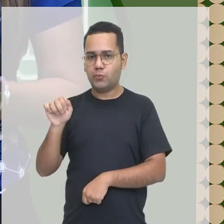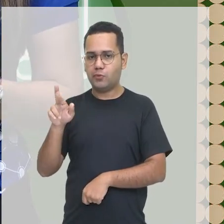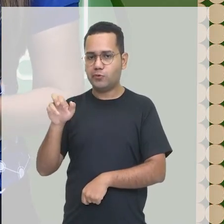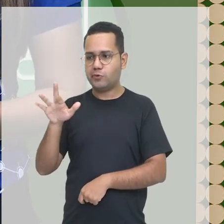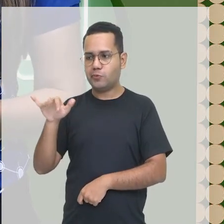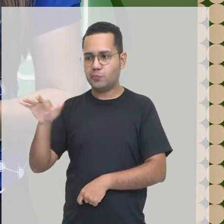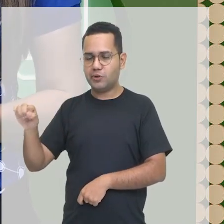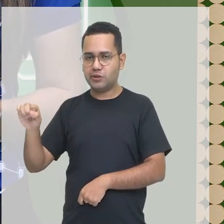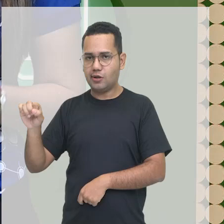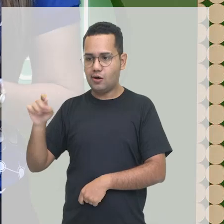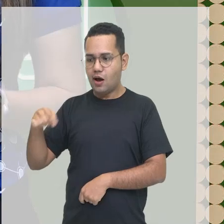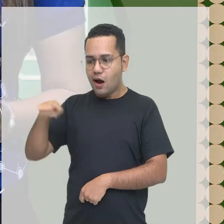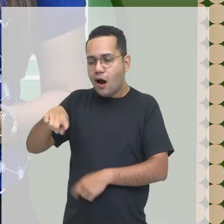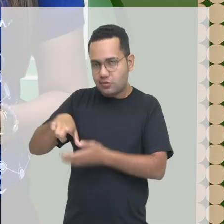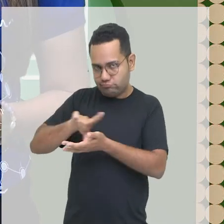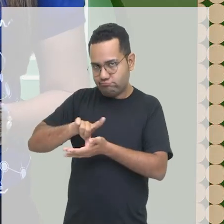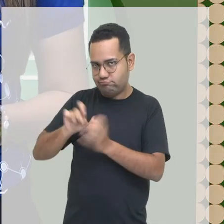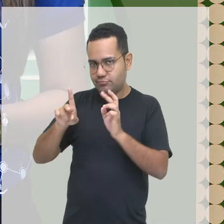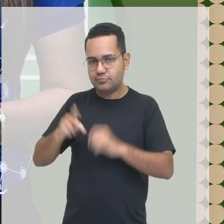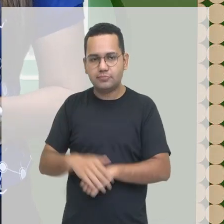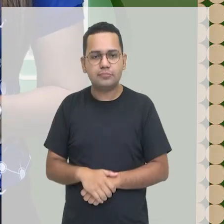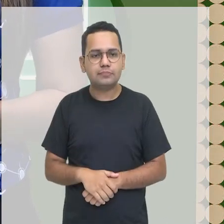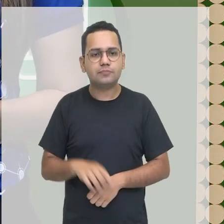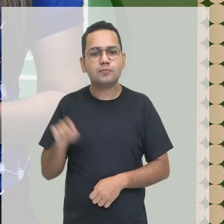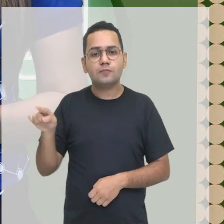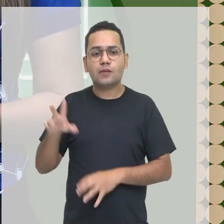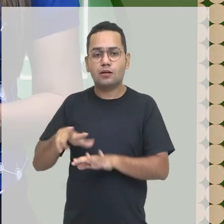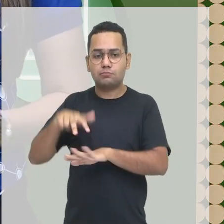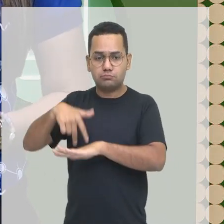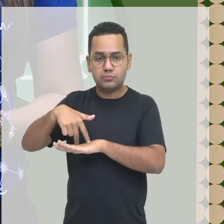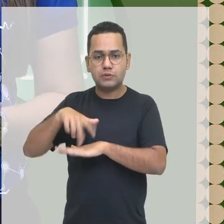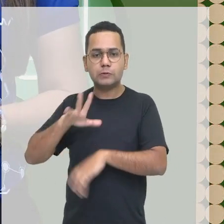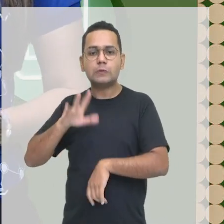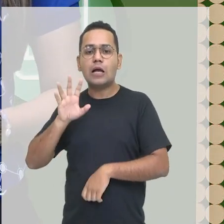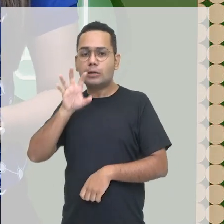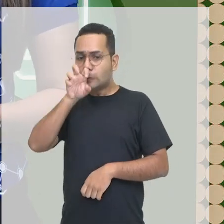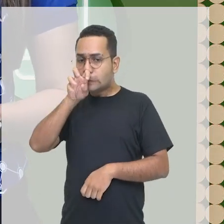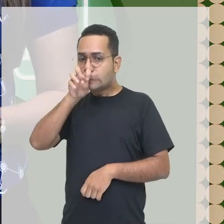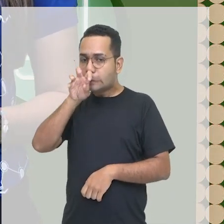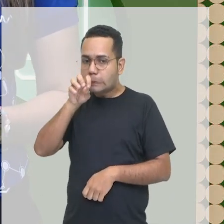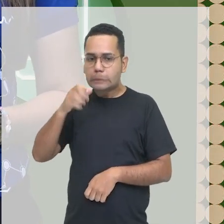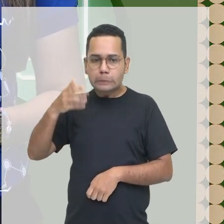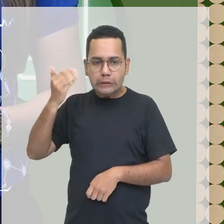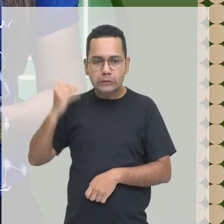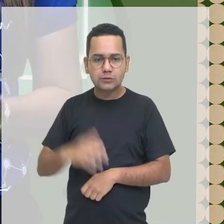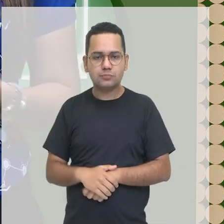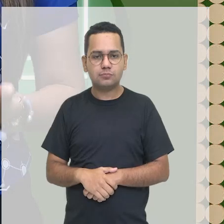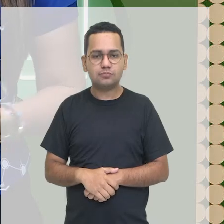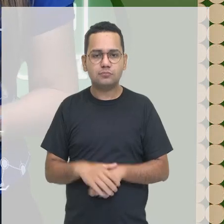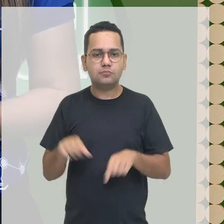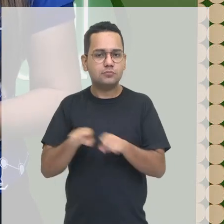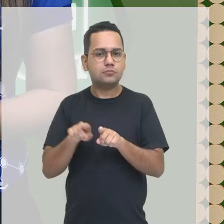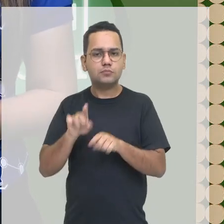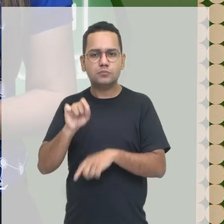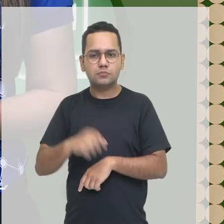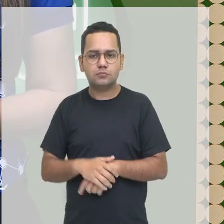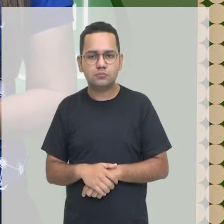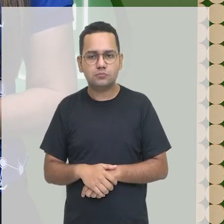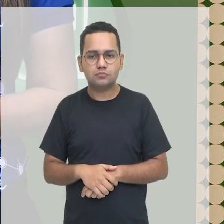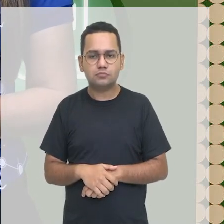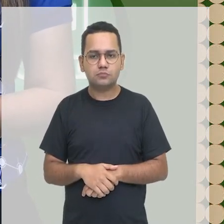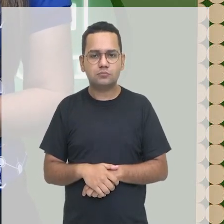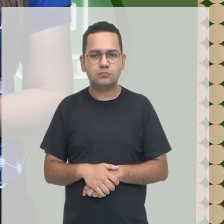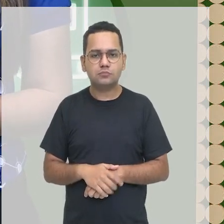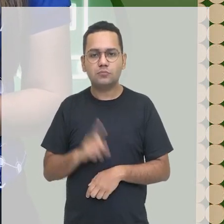australopitecos. Postura ereta, locomoção bípede, a dentição primitiva e a mandíbula mais semelhante à da